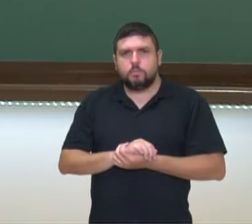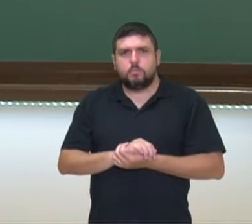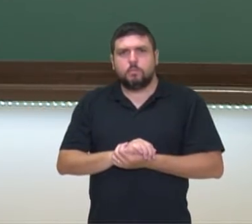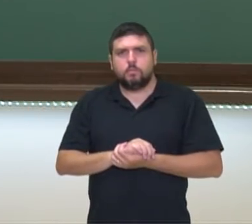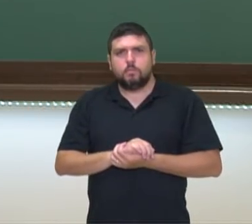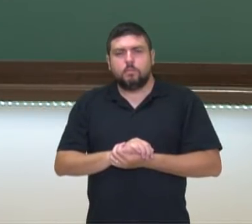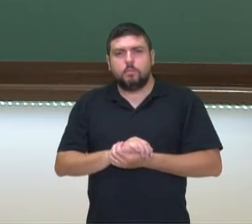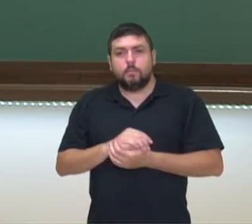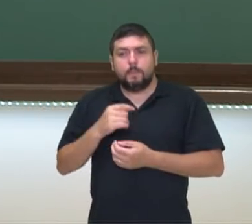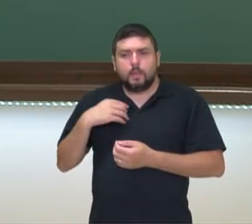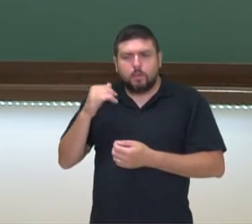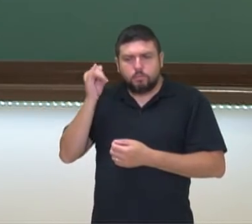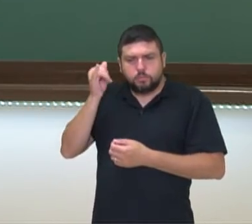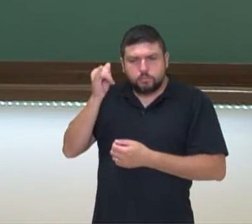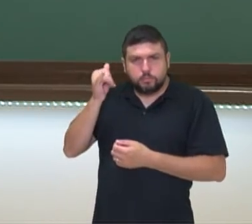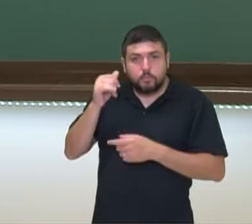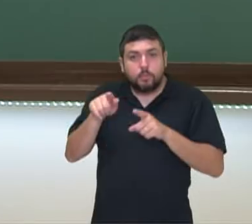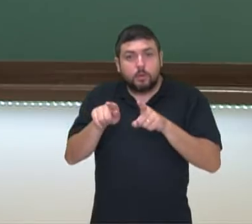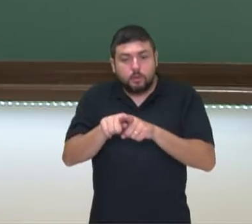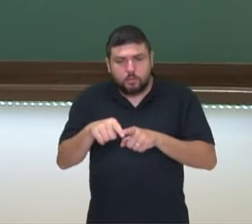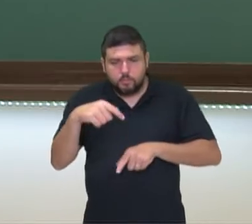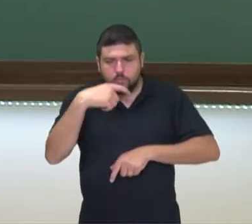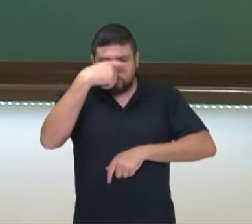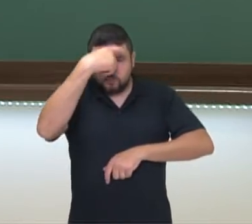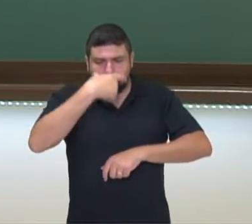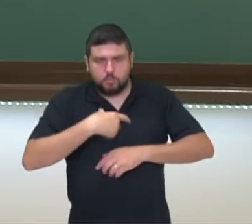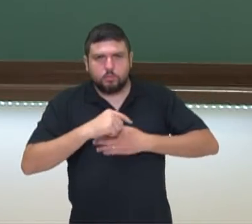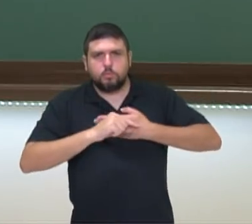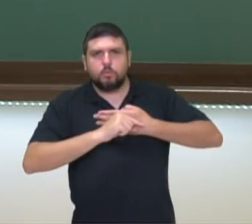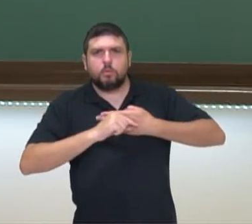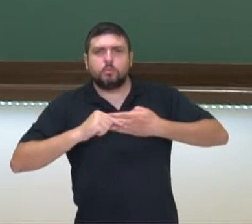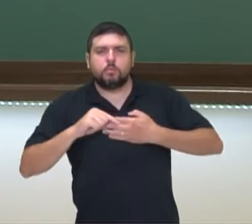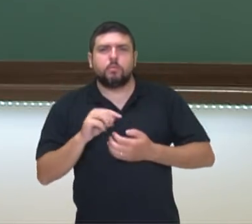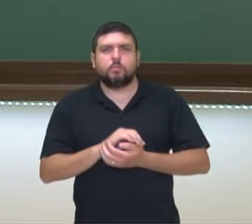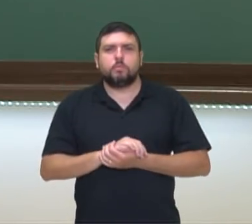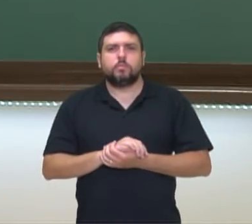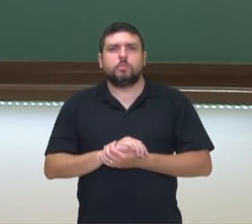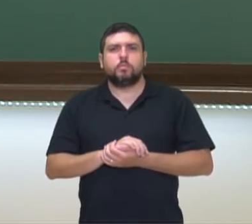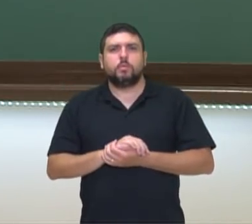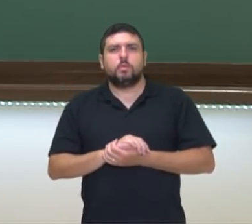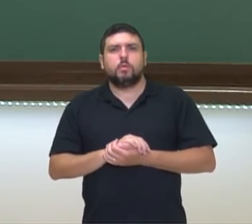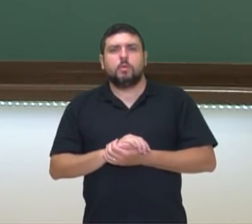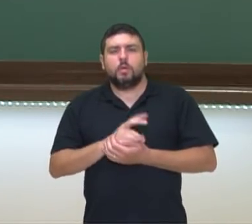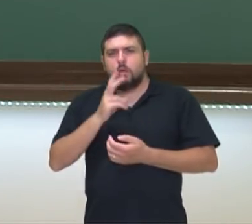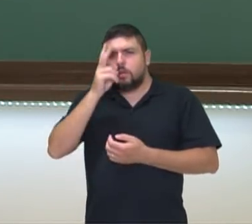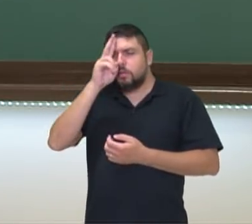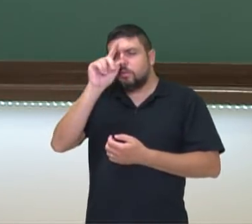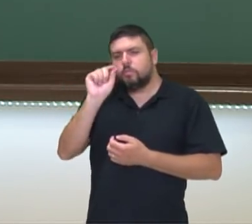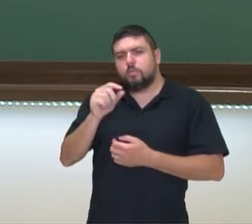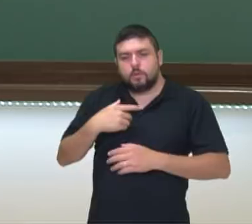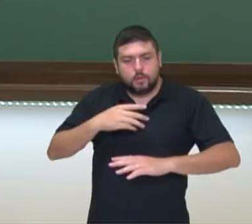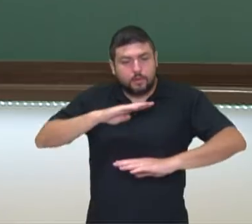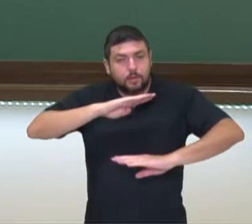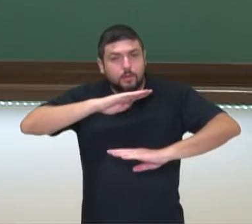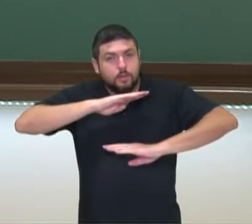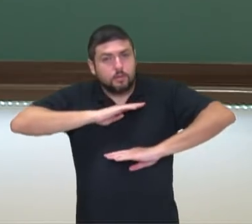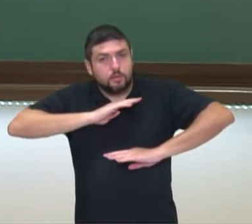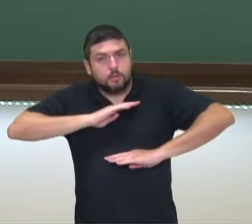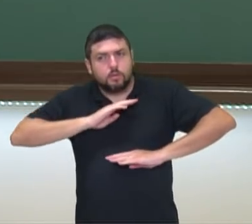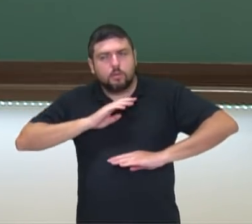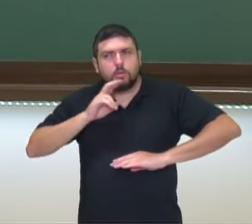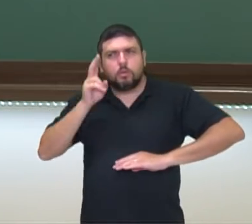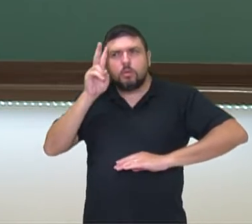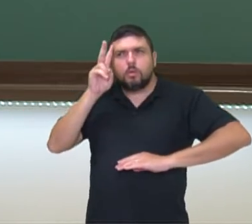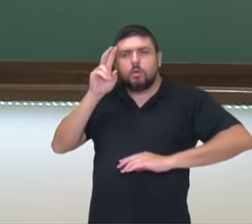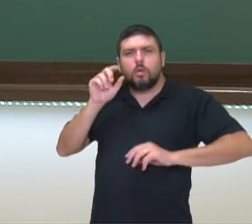narrador e também de autor dessa história. Relembrando situações que podemos incluir, nós